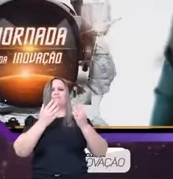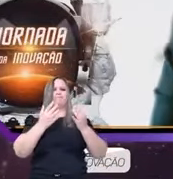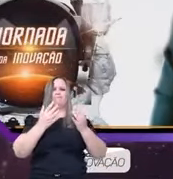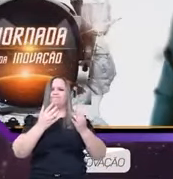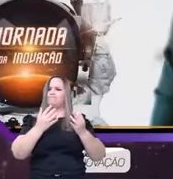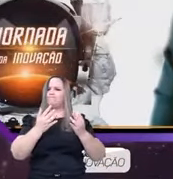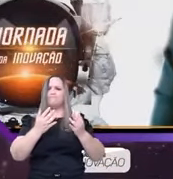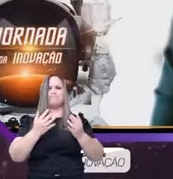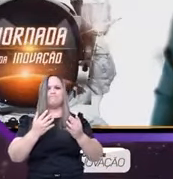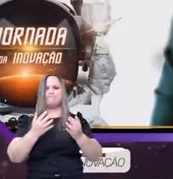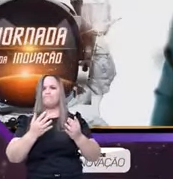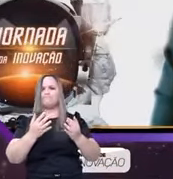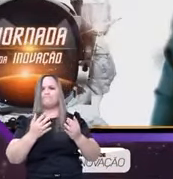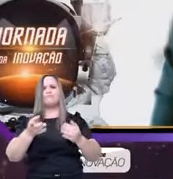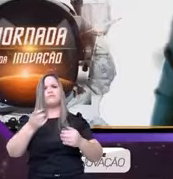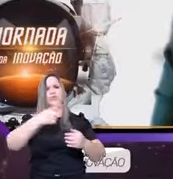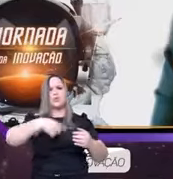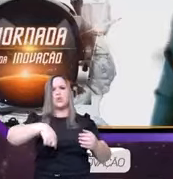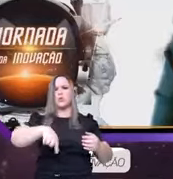eu acho que